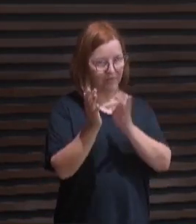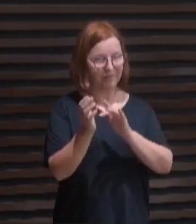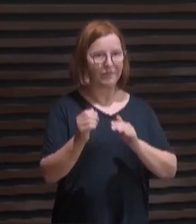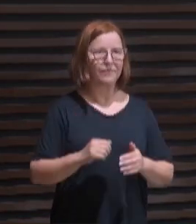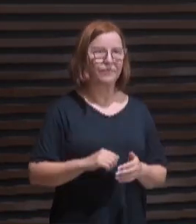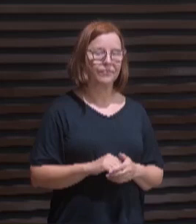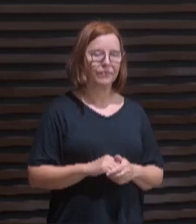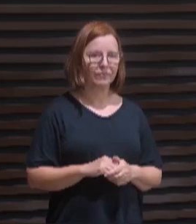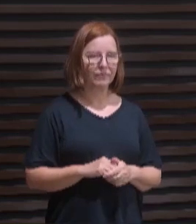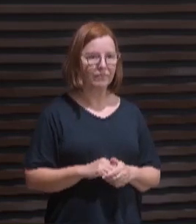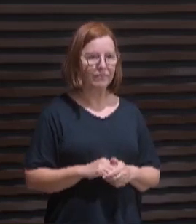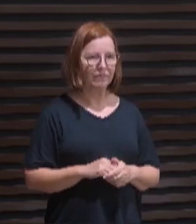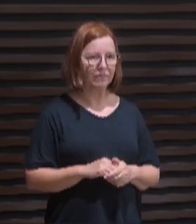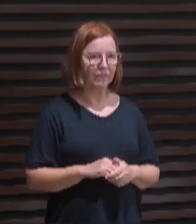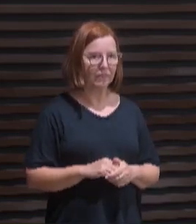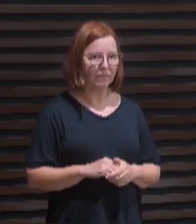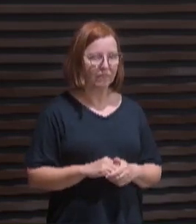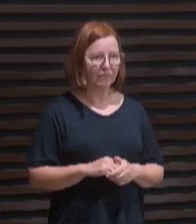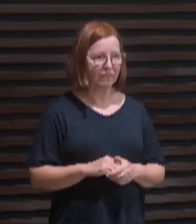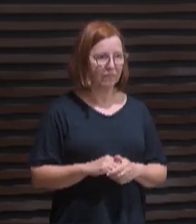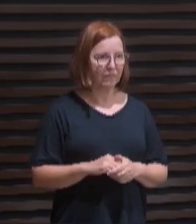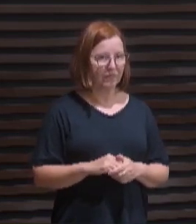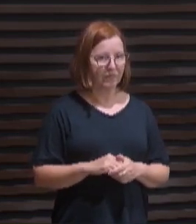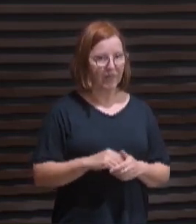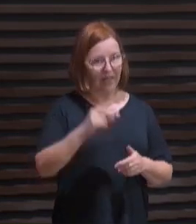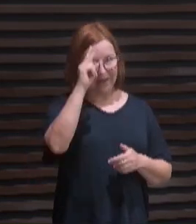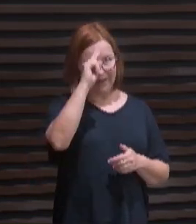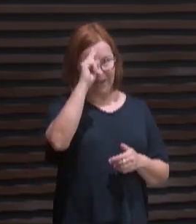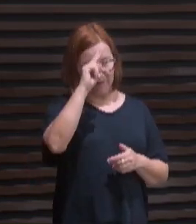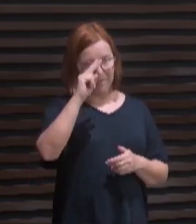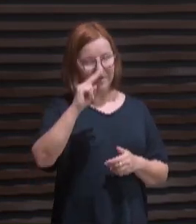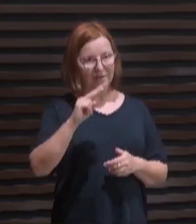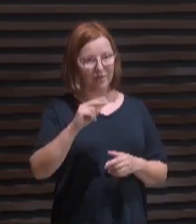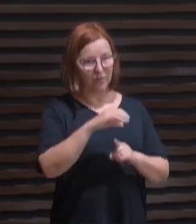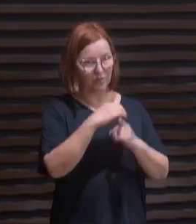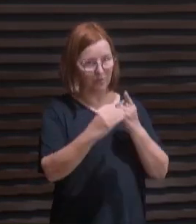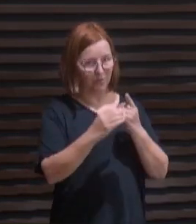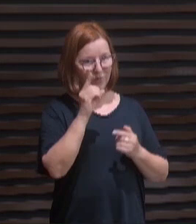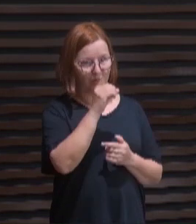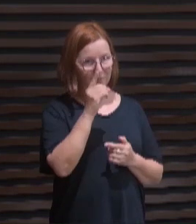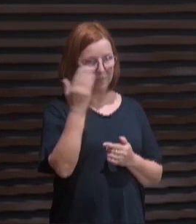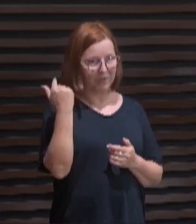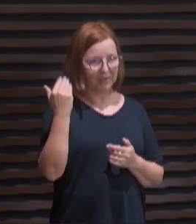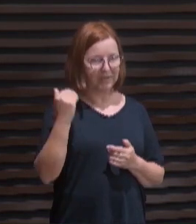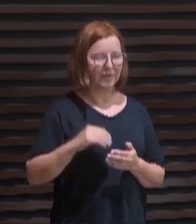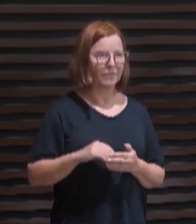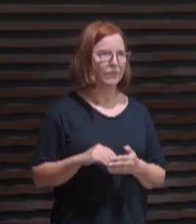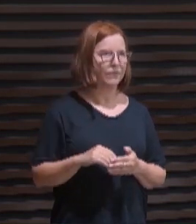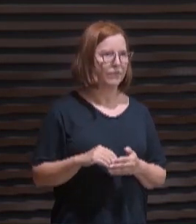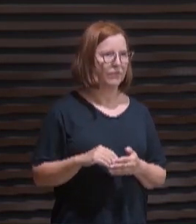E nós falamos ainda, estamos fazendo um pouco de recapitulação, que não existe anti-Maomé,